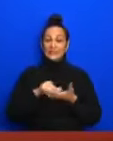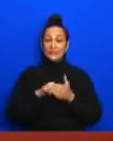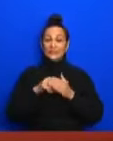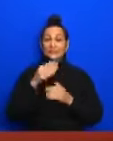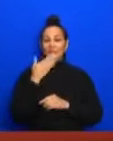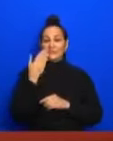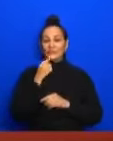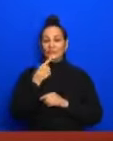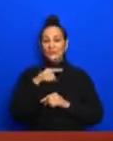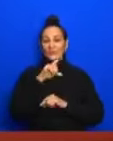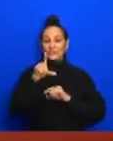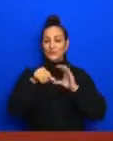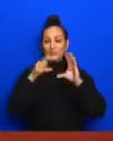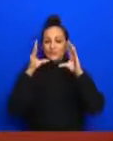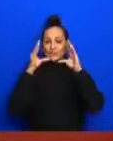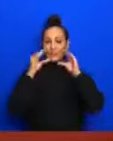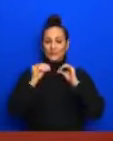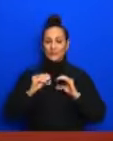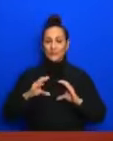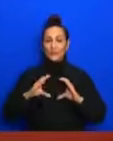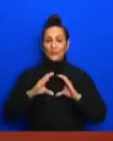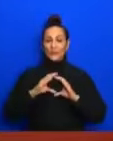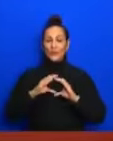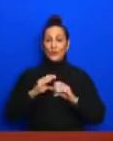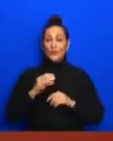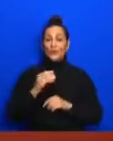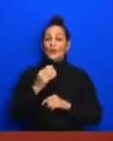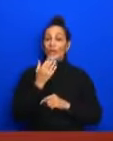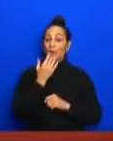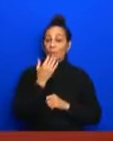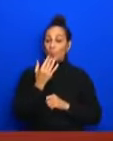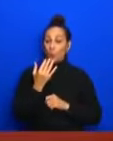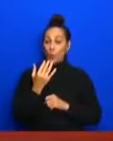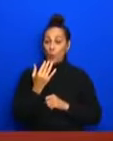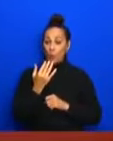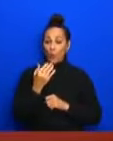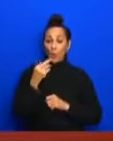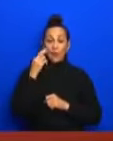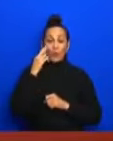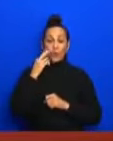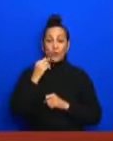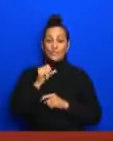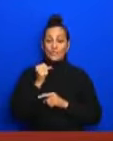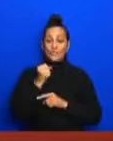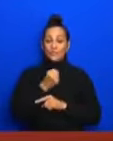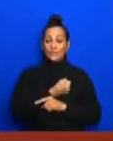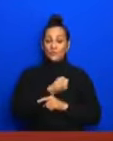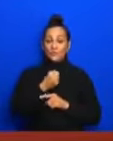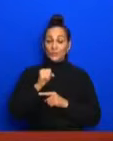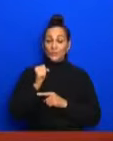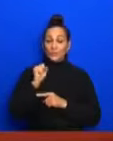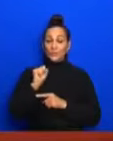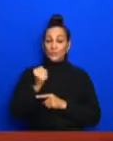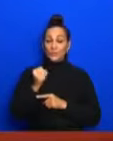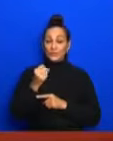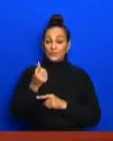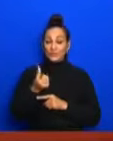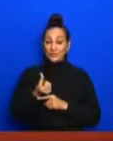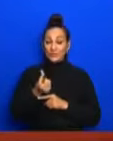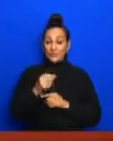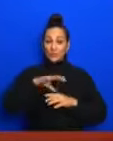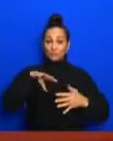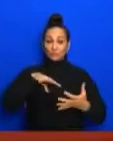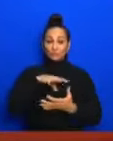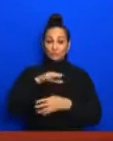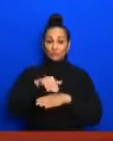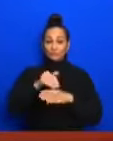Fácil, o último sorteio da noite. Bola rosa número 86, rosa 86. O